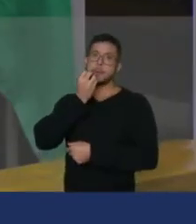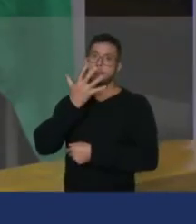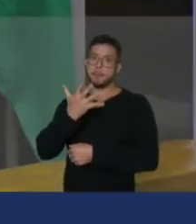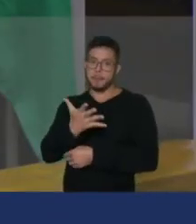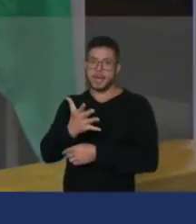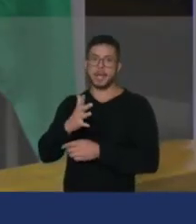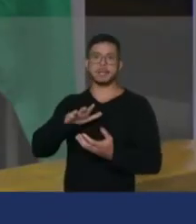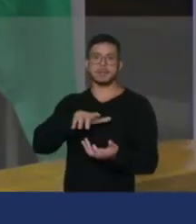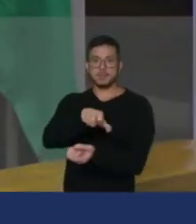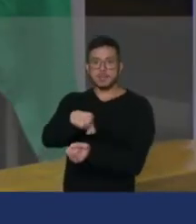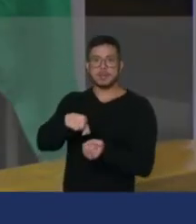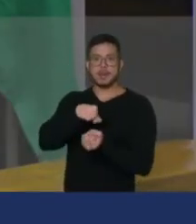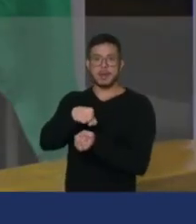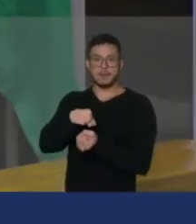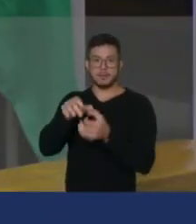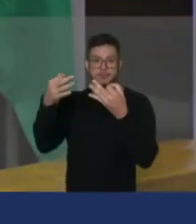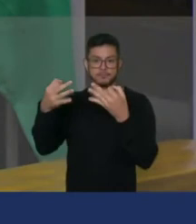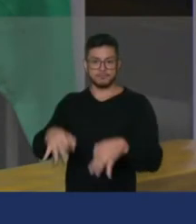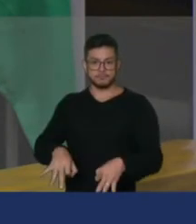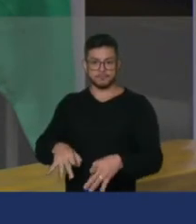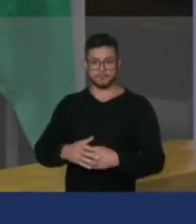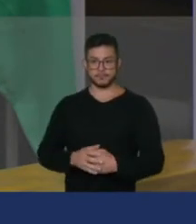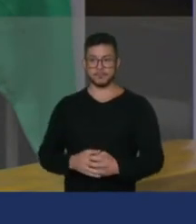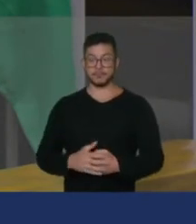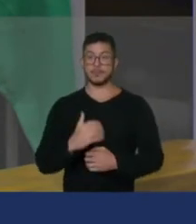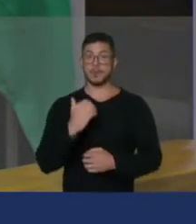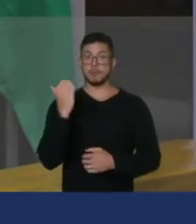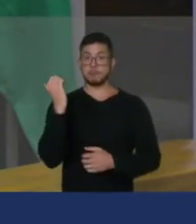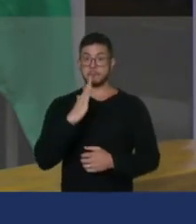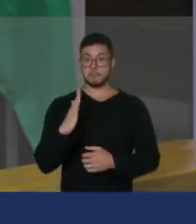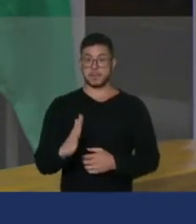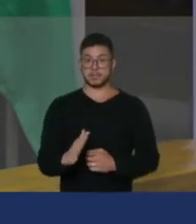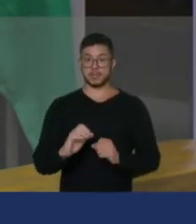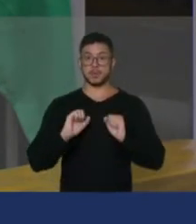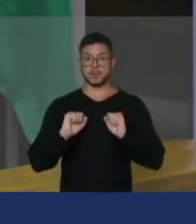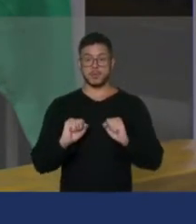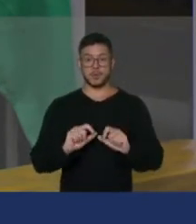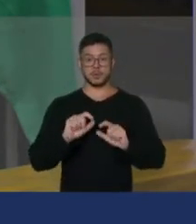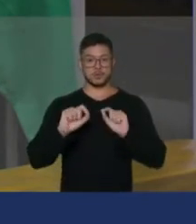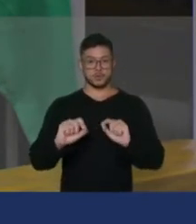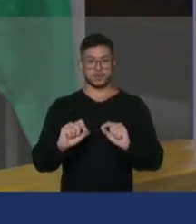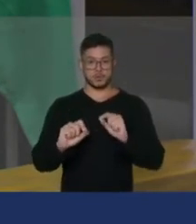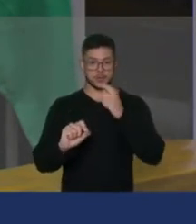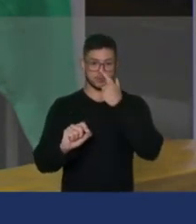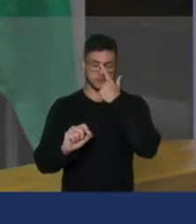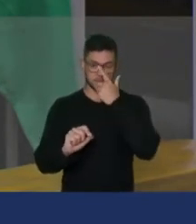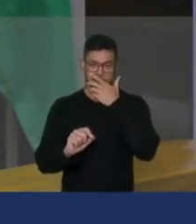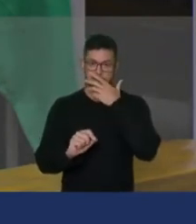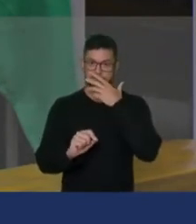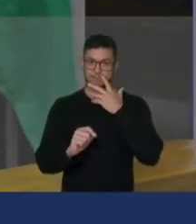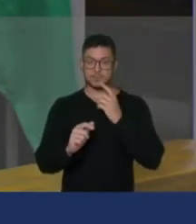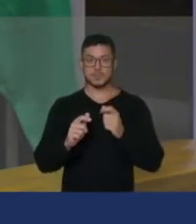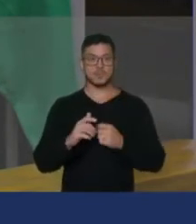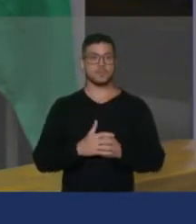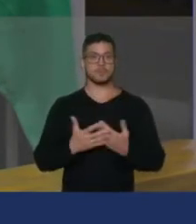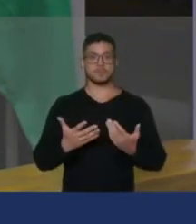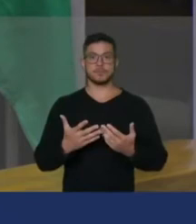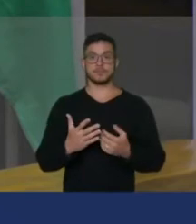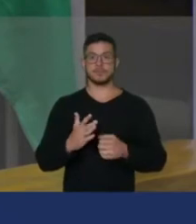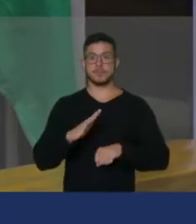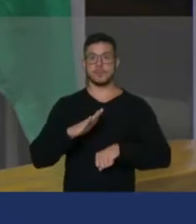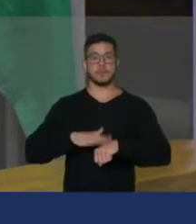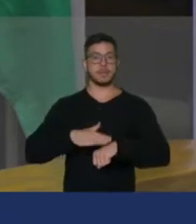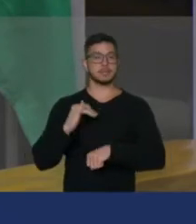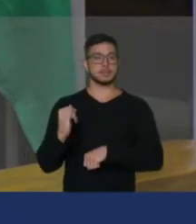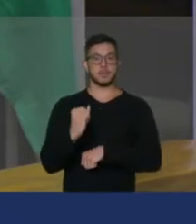Brasil tem uma grande chance de se tornar uma grande potência da economia verde, sendo um protagonista nisso. Mas para isso,